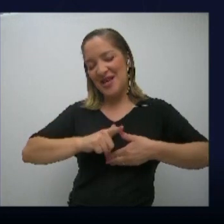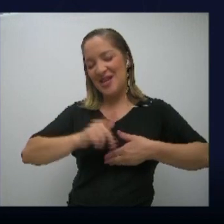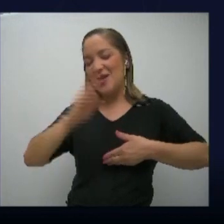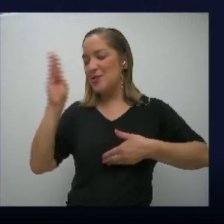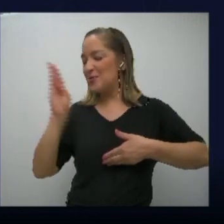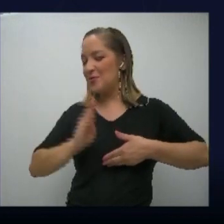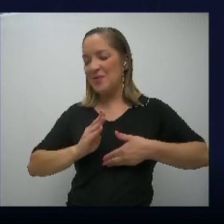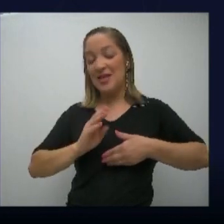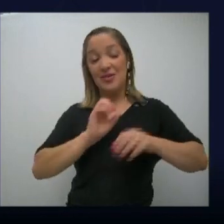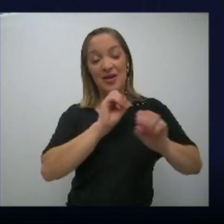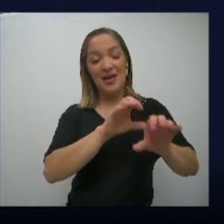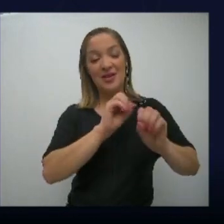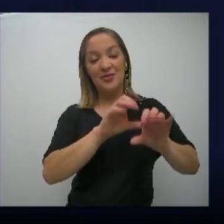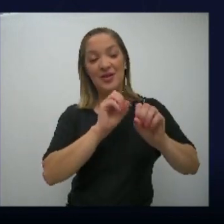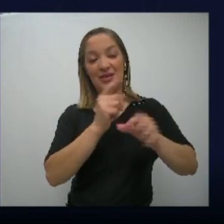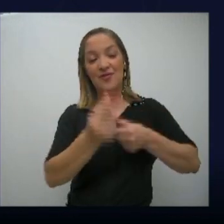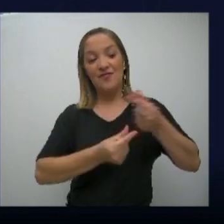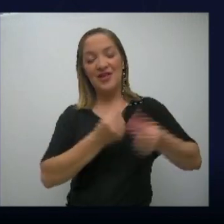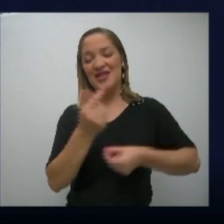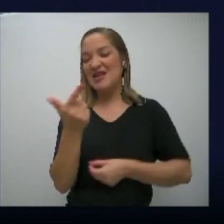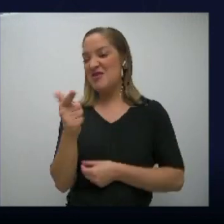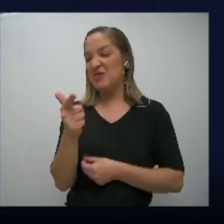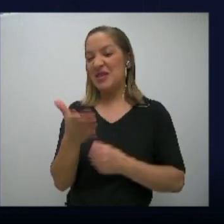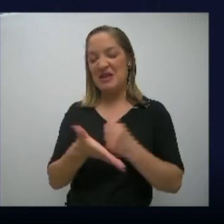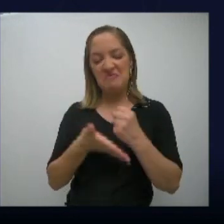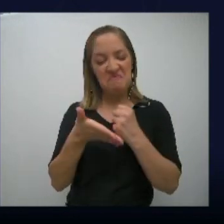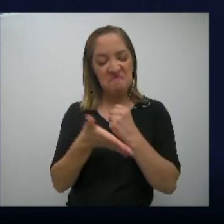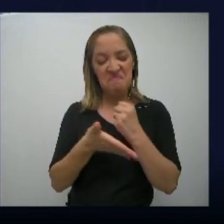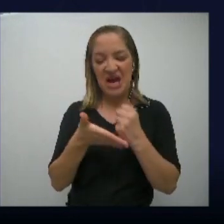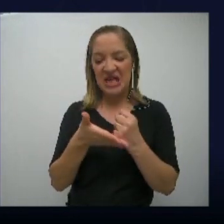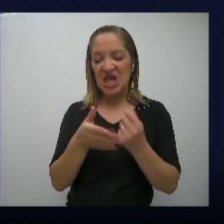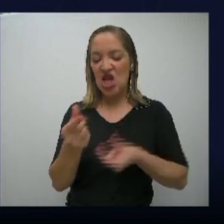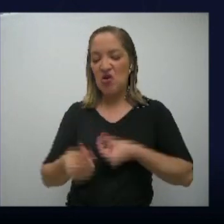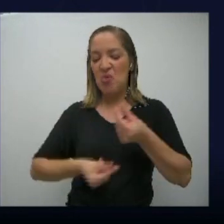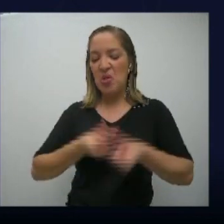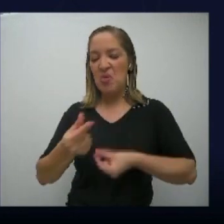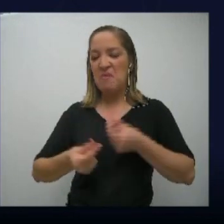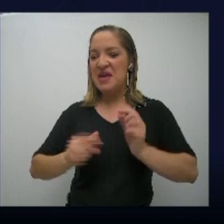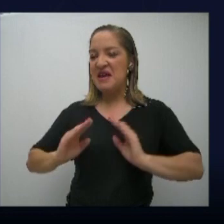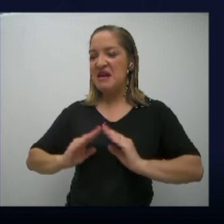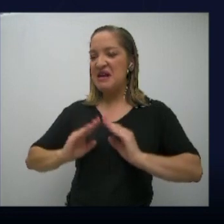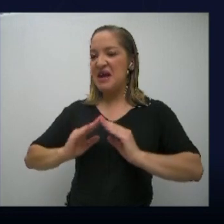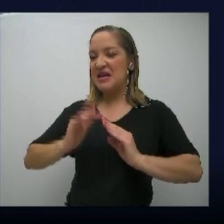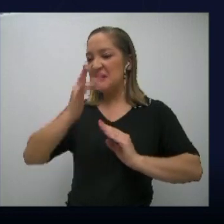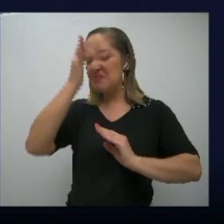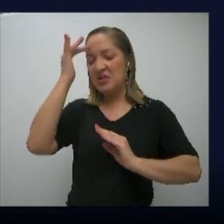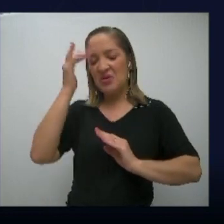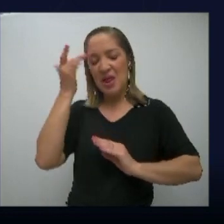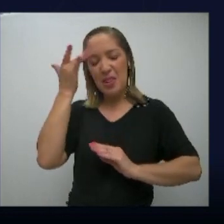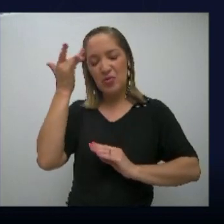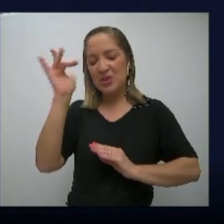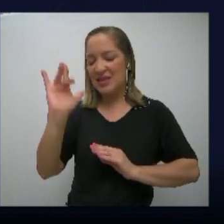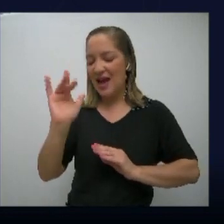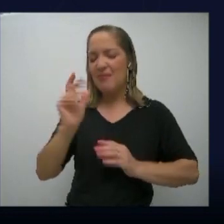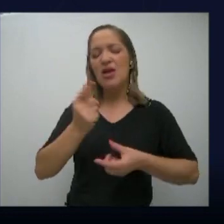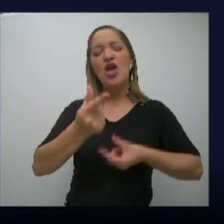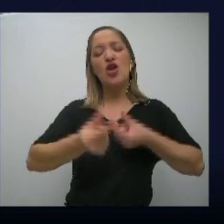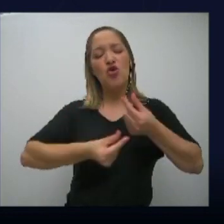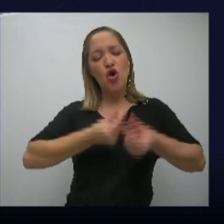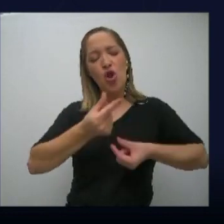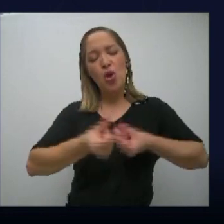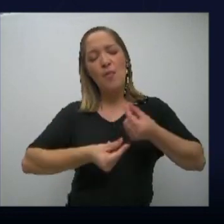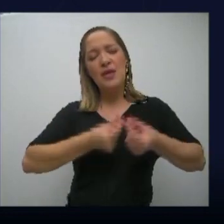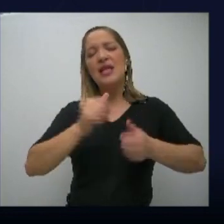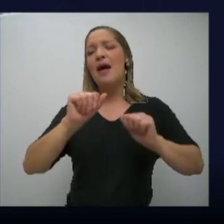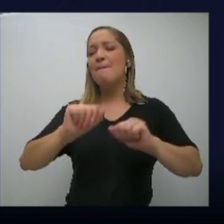existe educação financeira desde educação financeira básica que a economia doméstica nas pessoas não sabem que podem improvisar quem nasce pobre